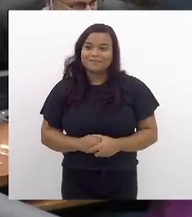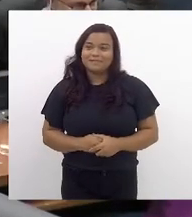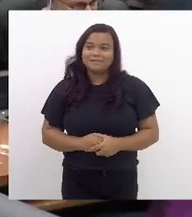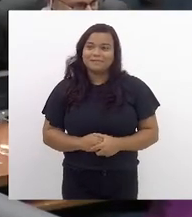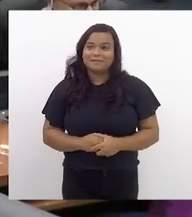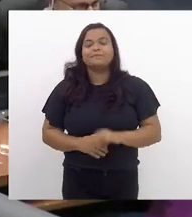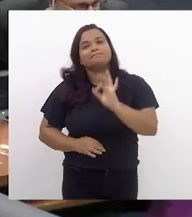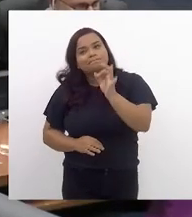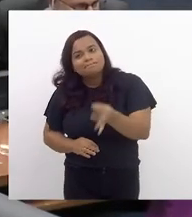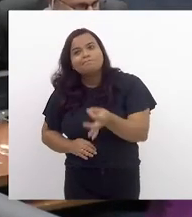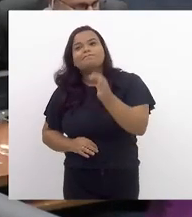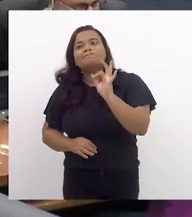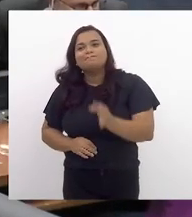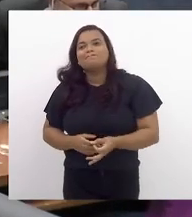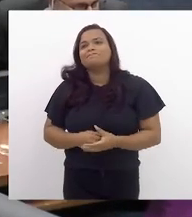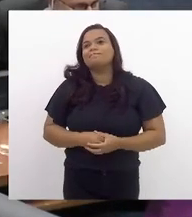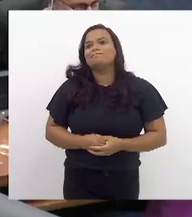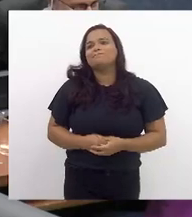É isso aí, é nosso sobrinho.